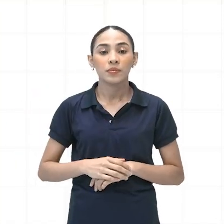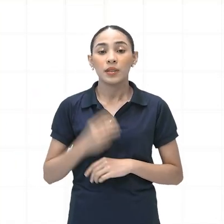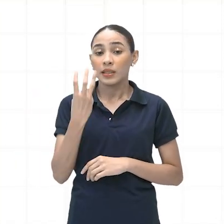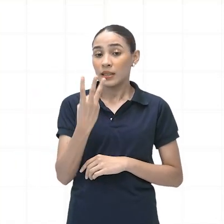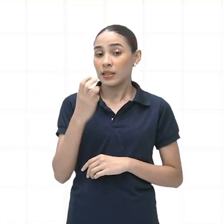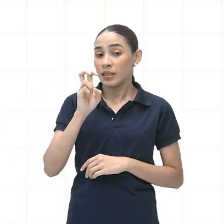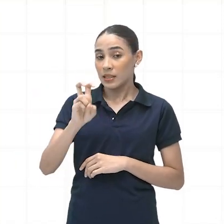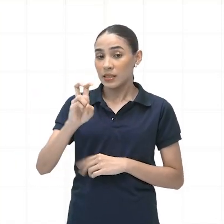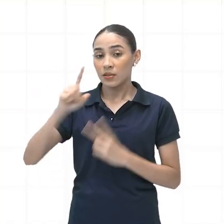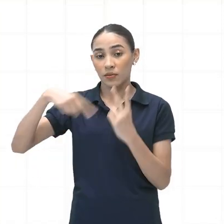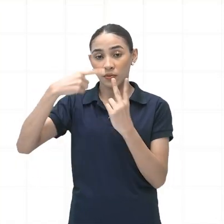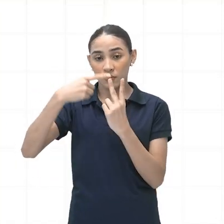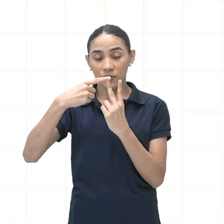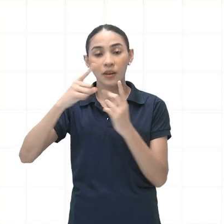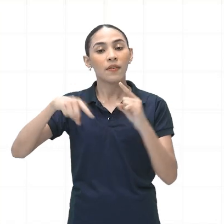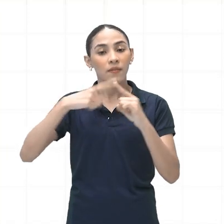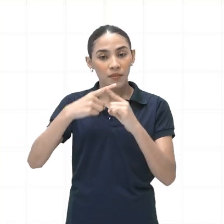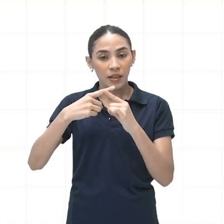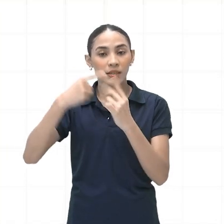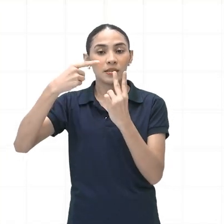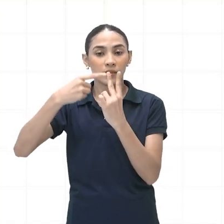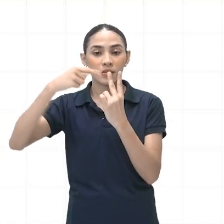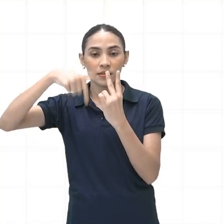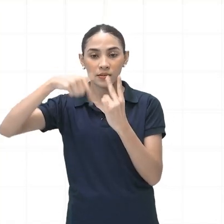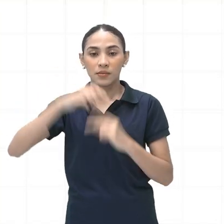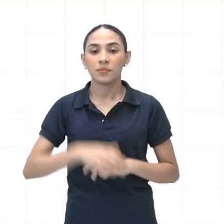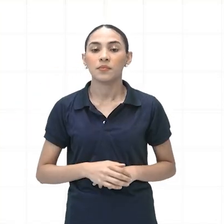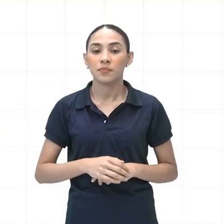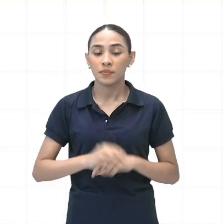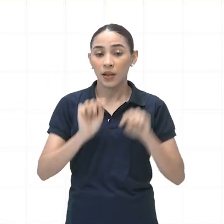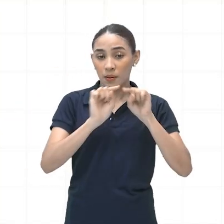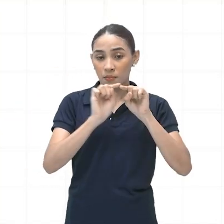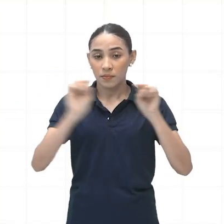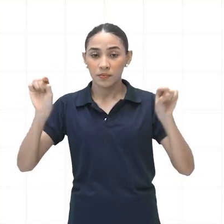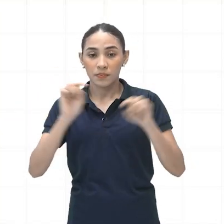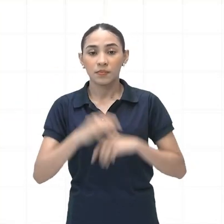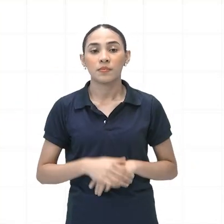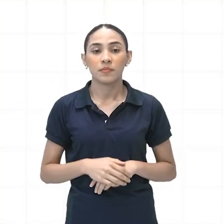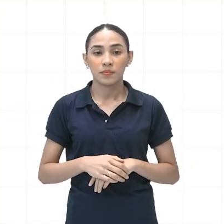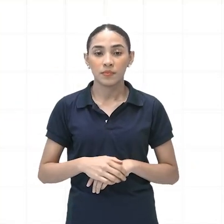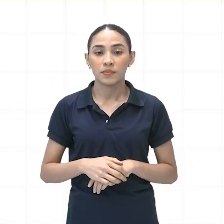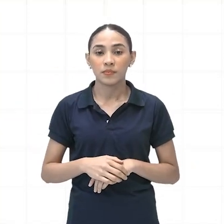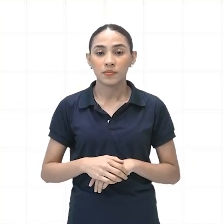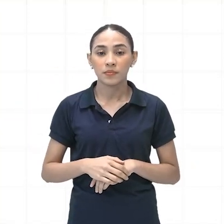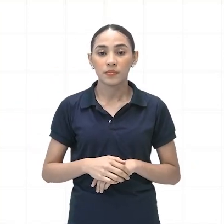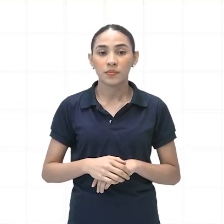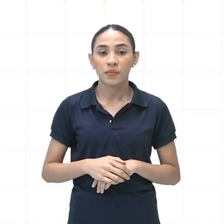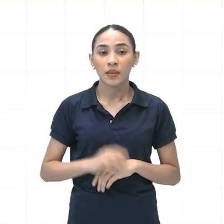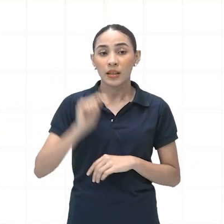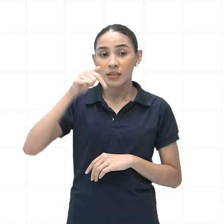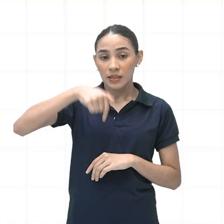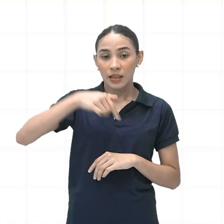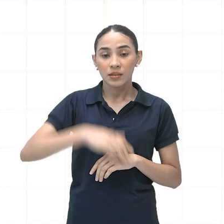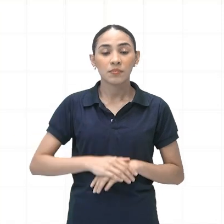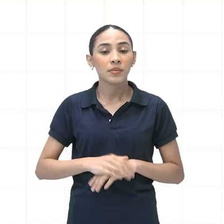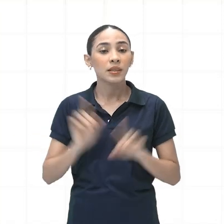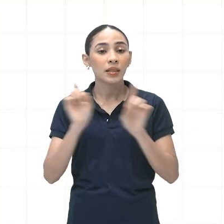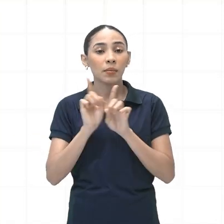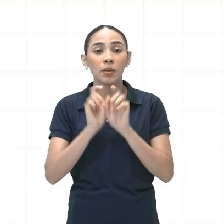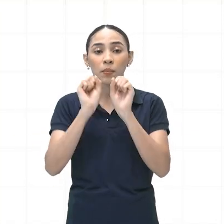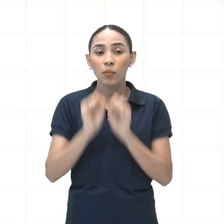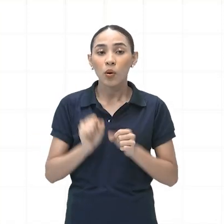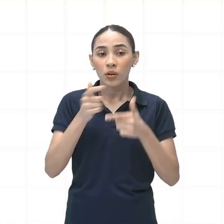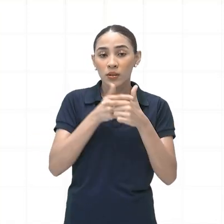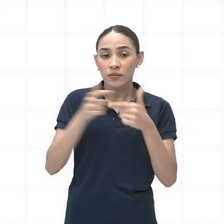35 vezes raiz de 7, vou repetir. Raiz quadrada de 49 é 7. E eu posso